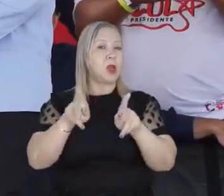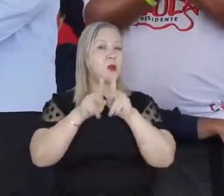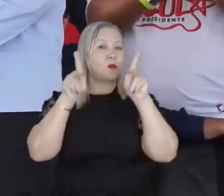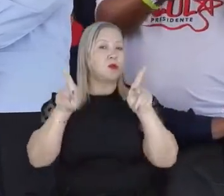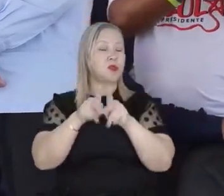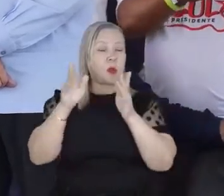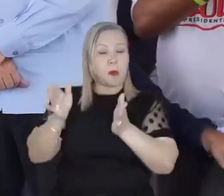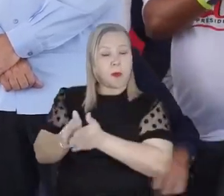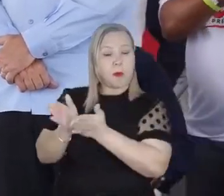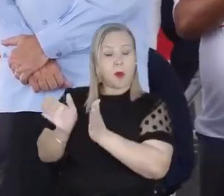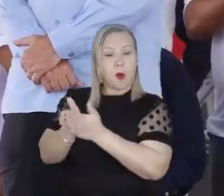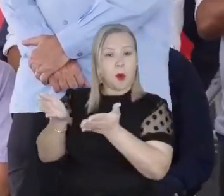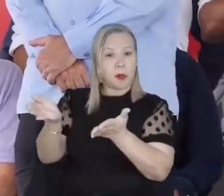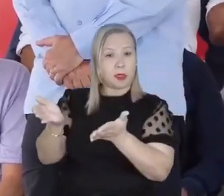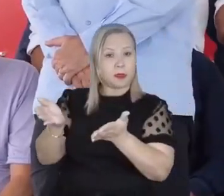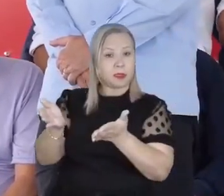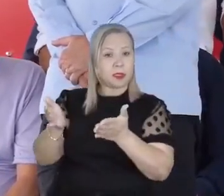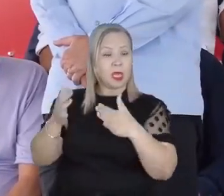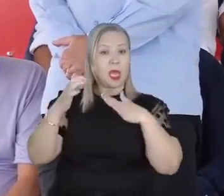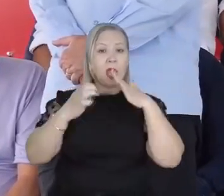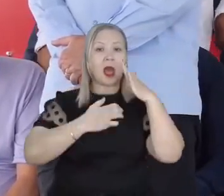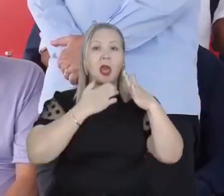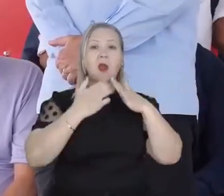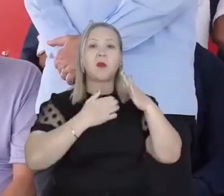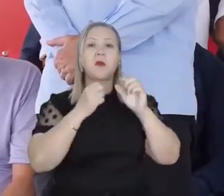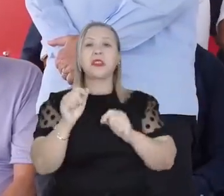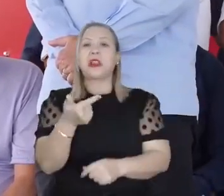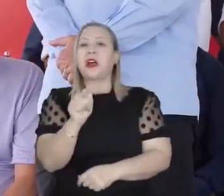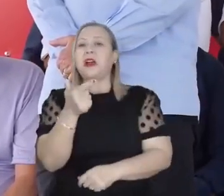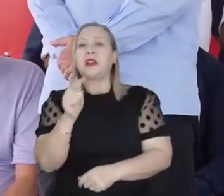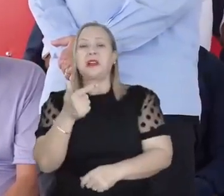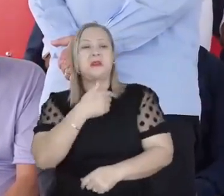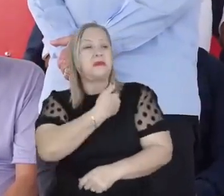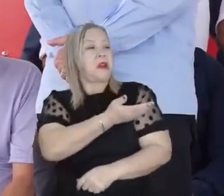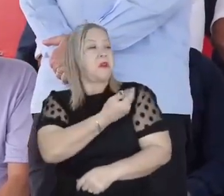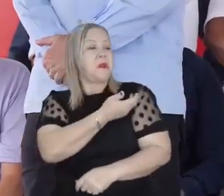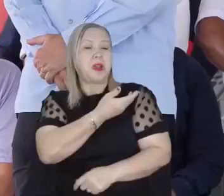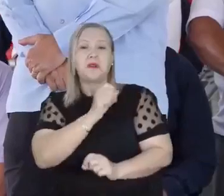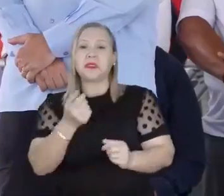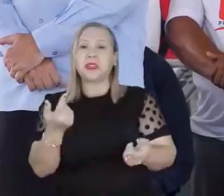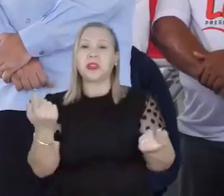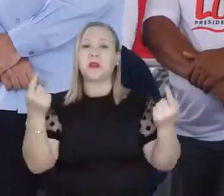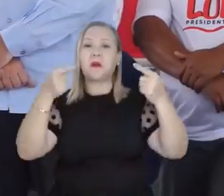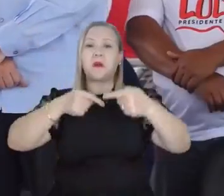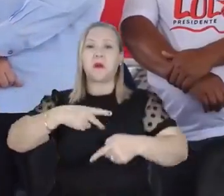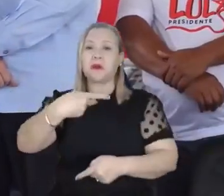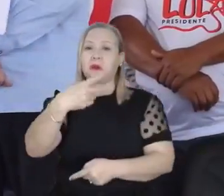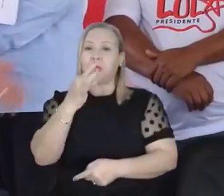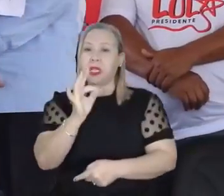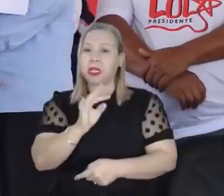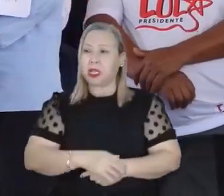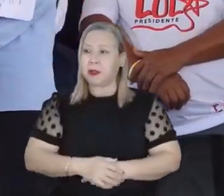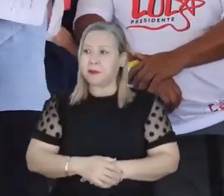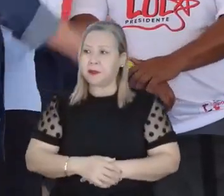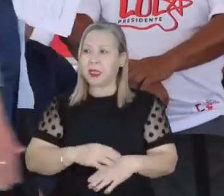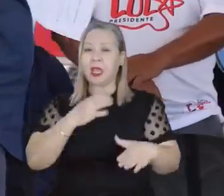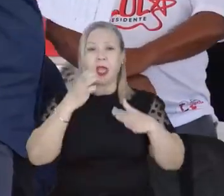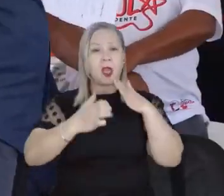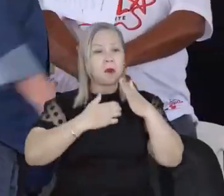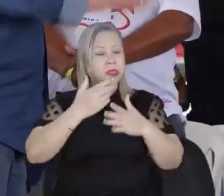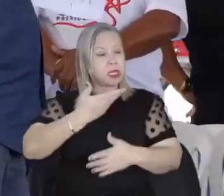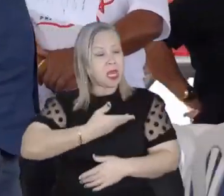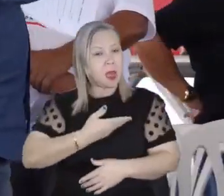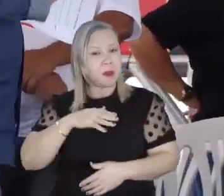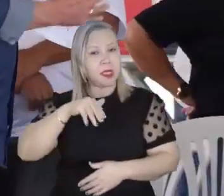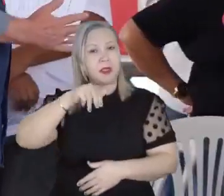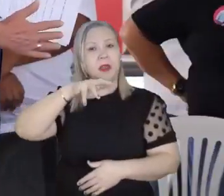empresário que não tem preconceito contra o PT. É um empresário que é amigo da Marília, foi amigo do Pimentel